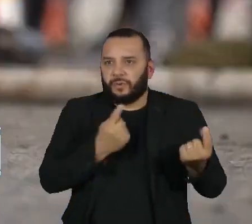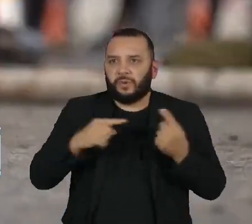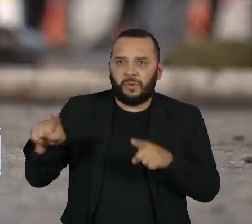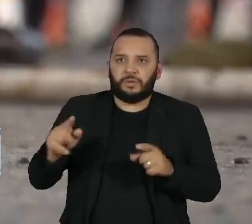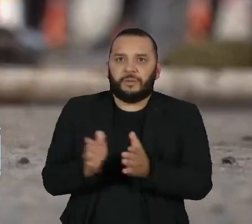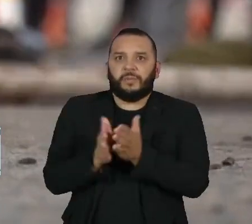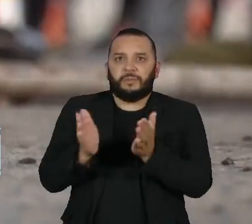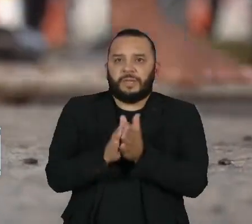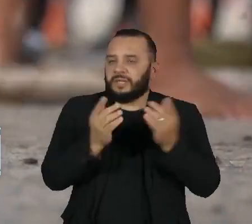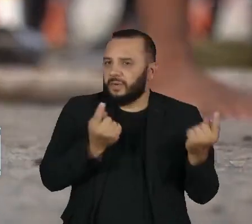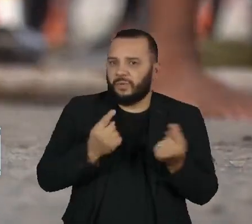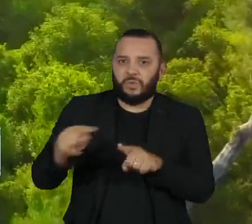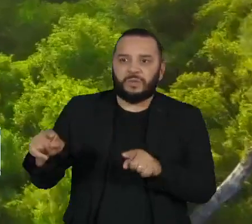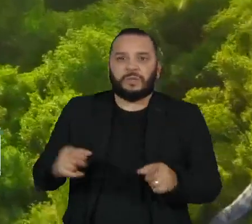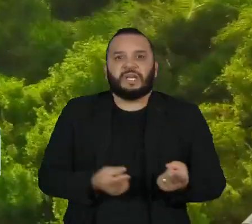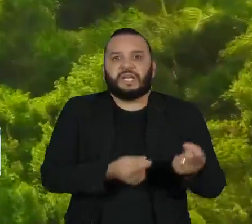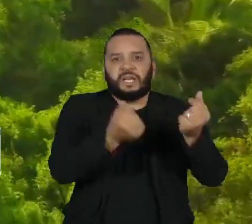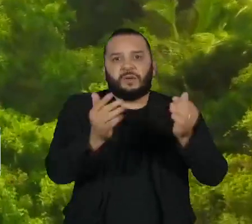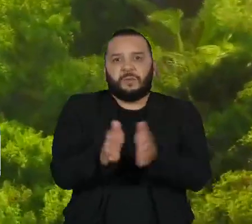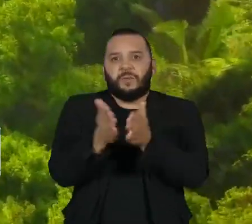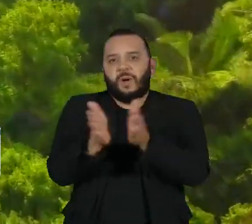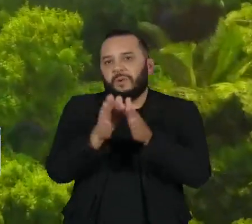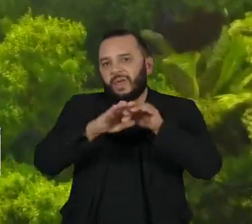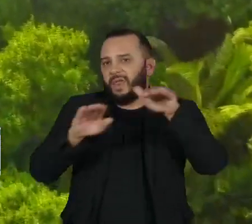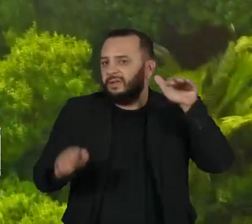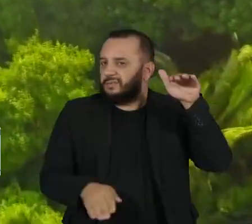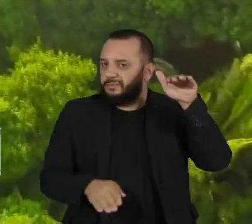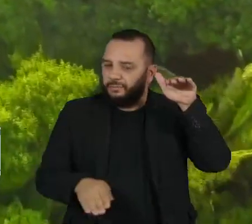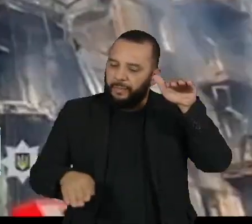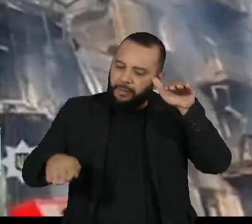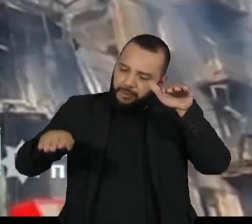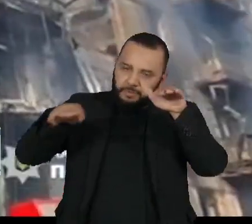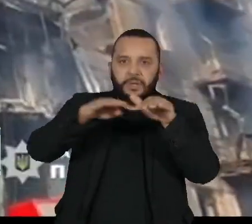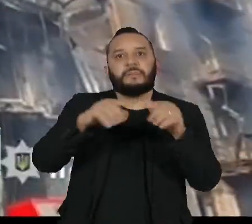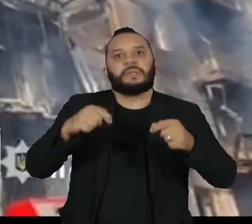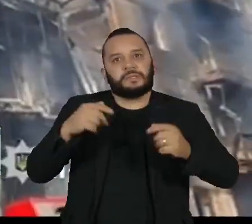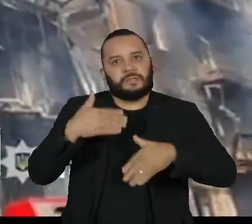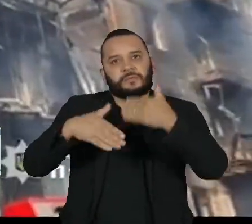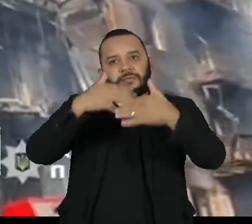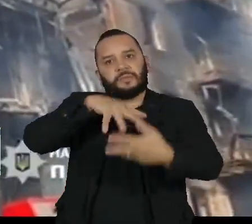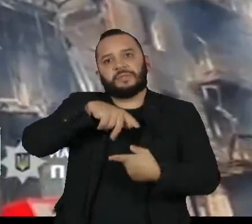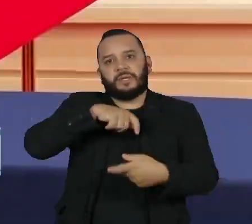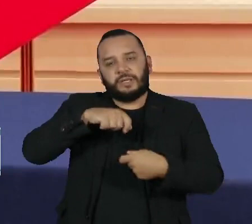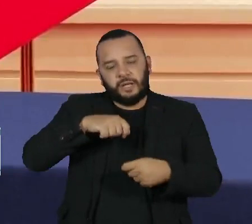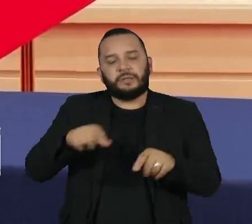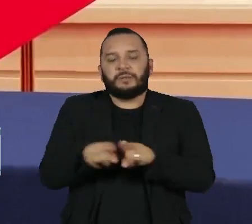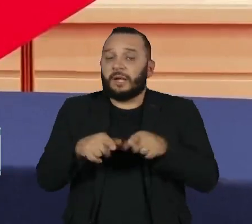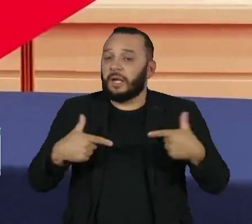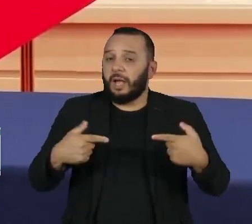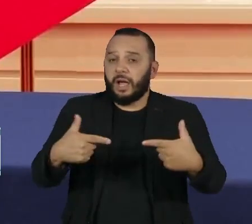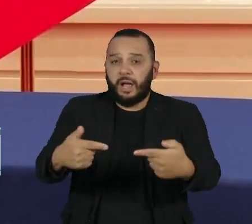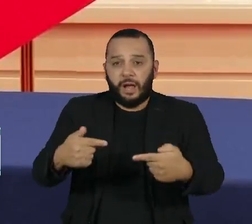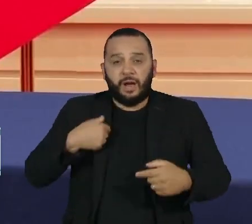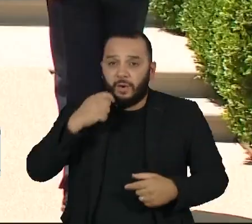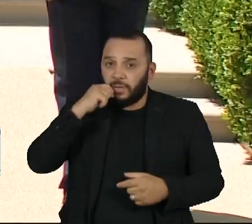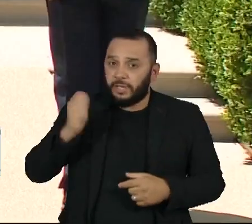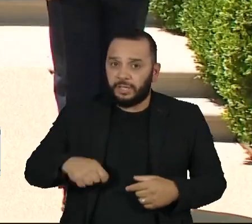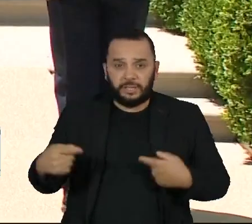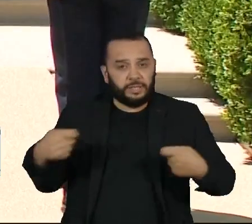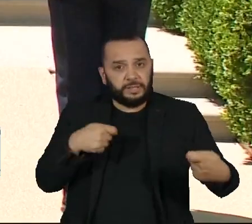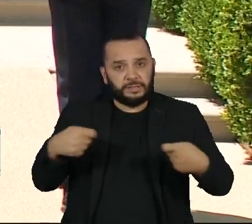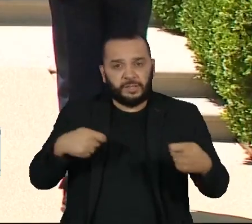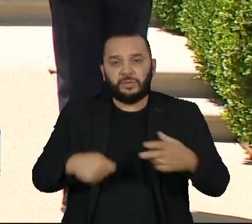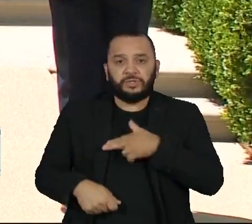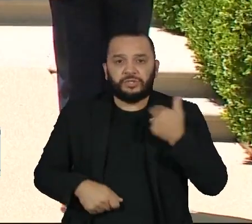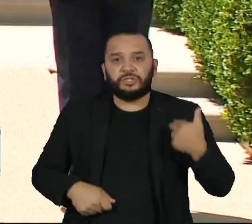a pobreza e as desigualdades e o desenvolvimento sustentável a guerra na Ucrânia e as tensões entre a China